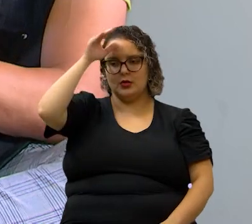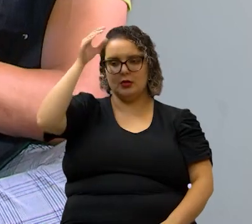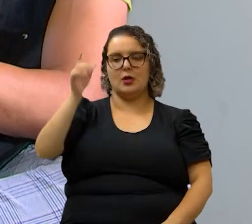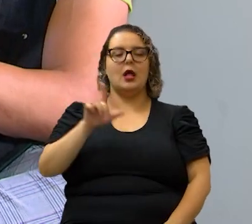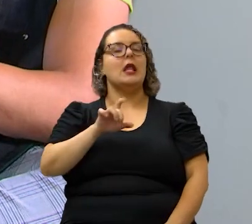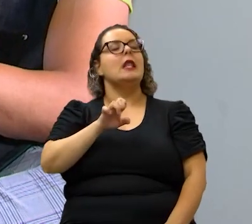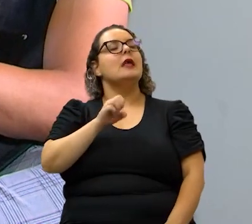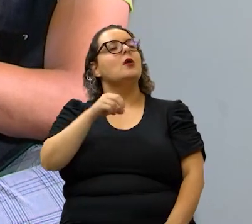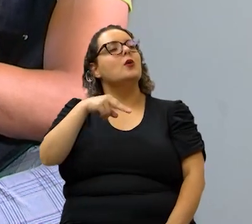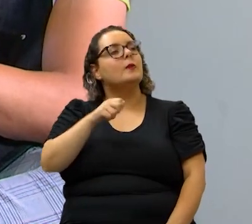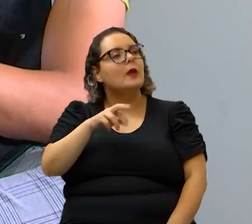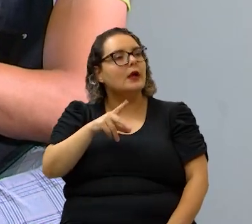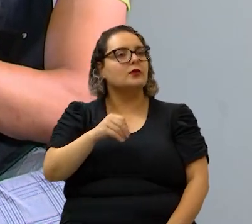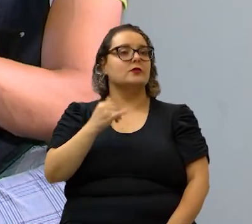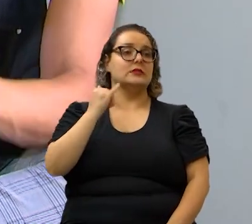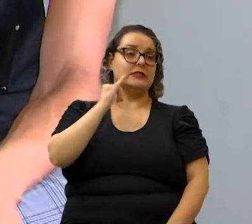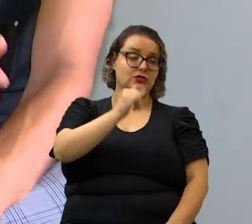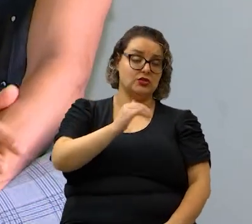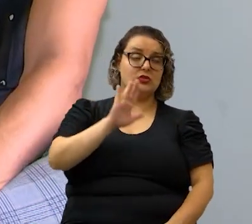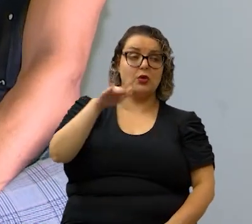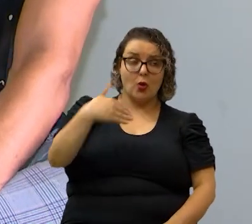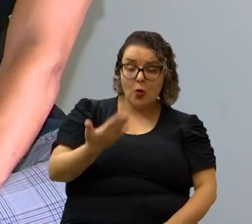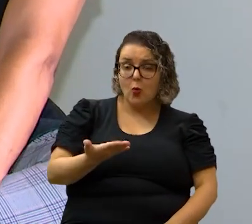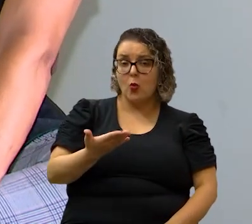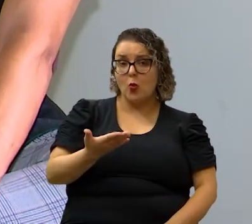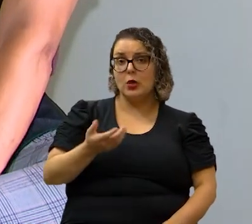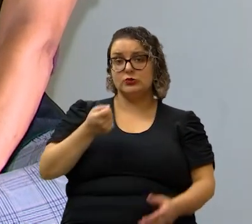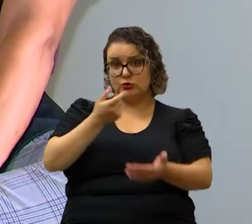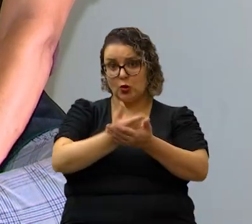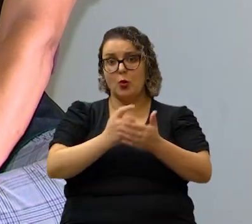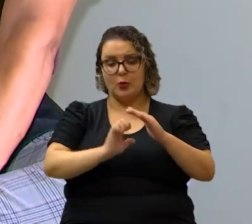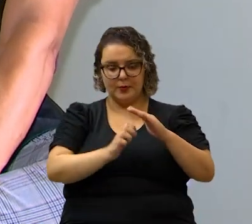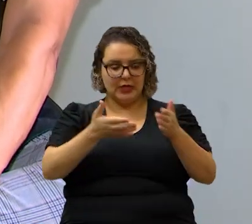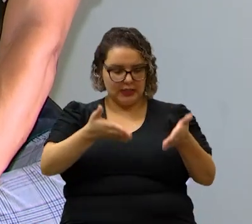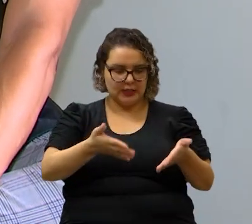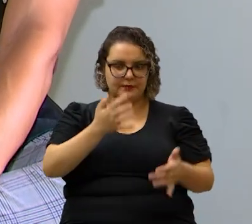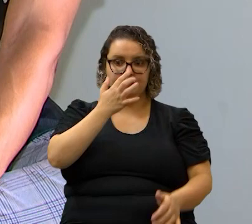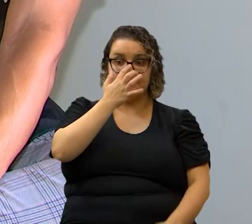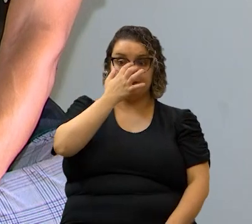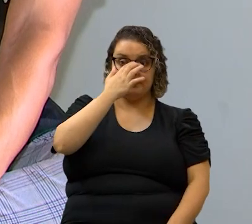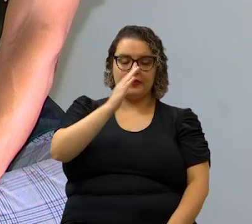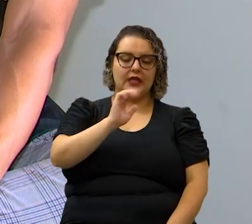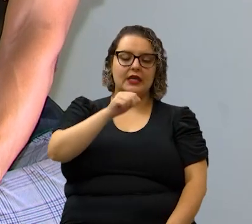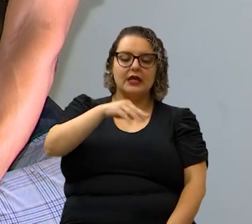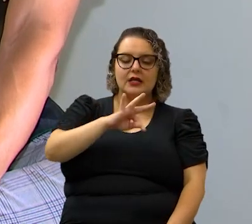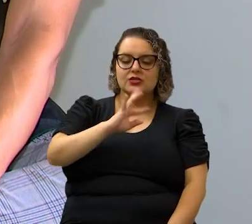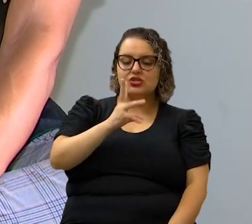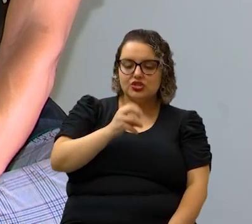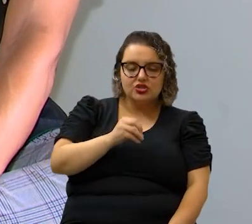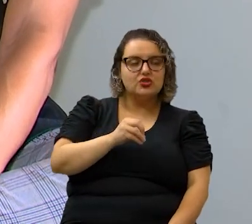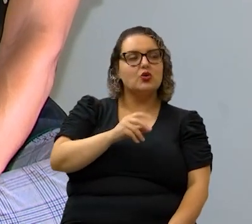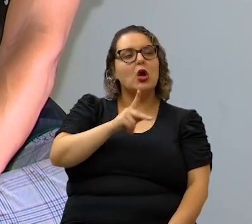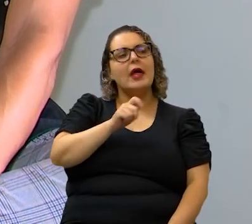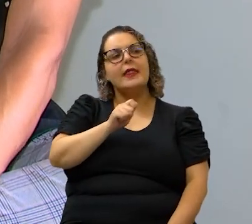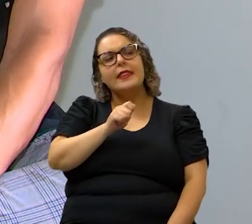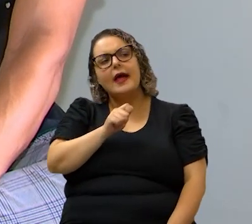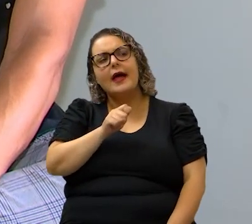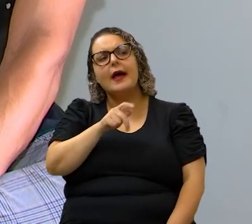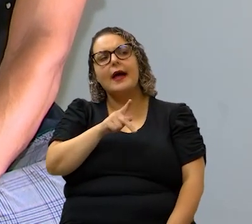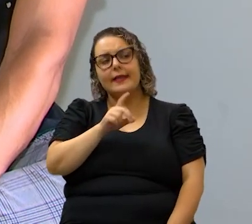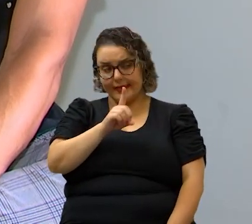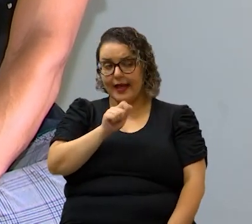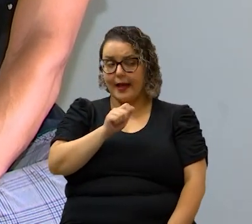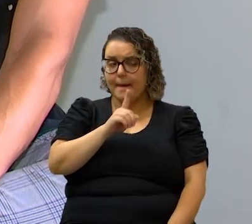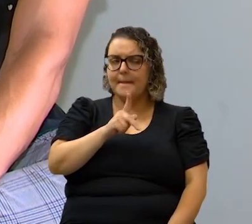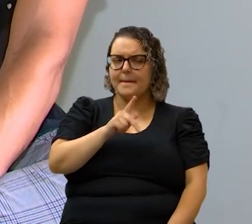consumidor. Leonardo, você disse que quando adquiriu o negócio, ele chamava Cantinho da Pamonha. E parece que